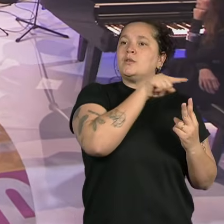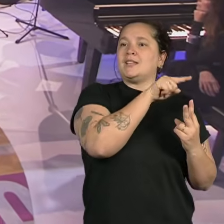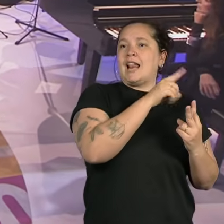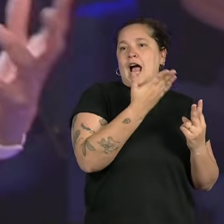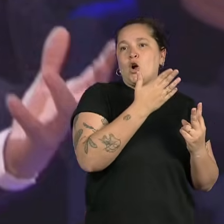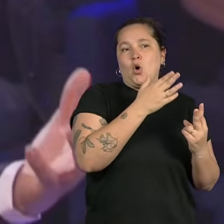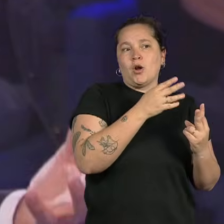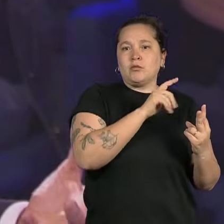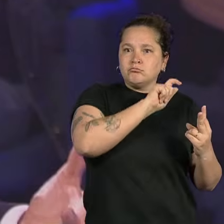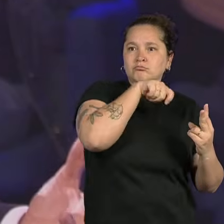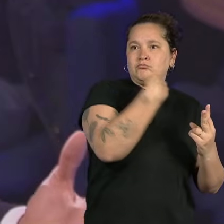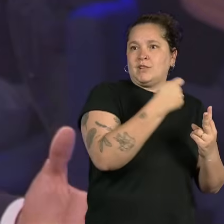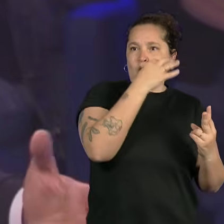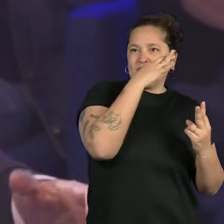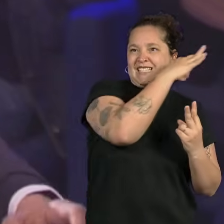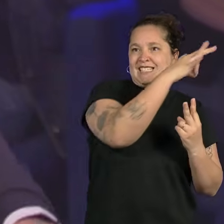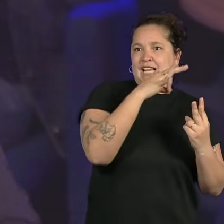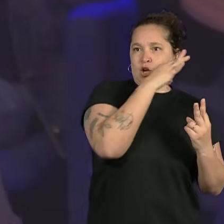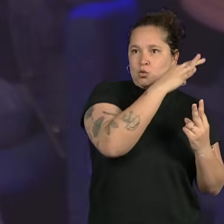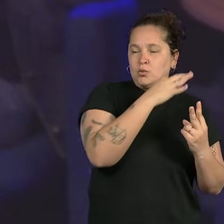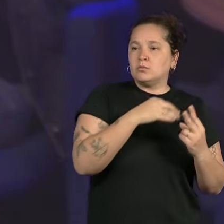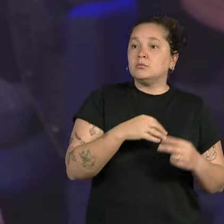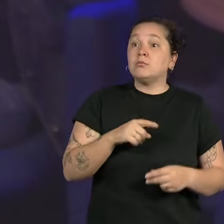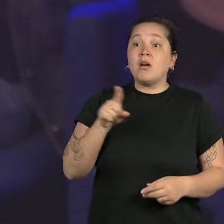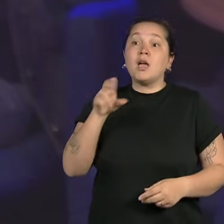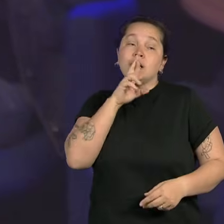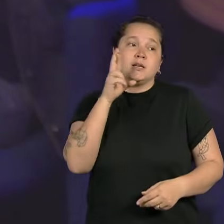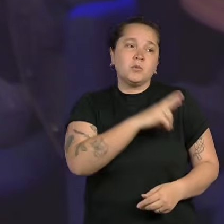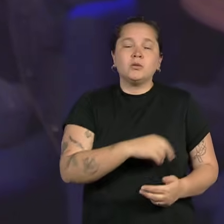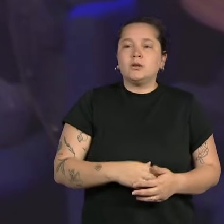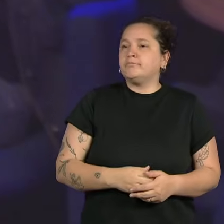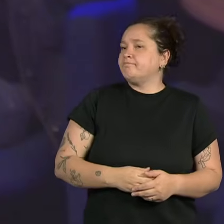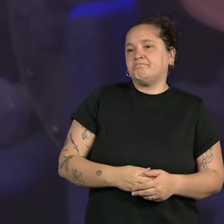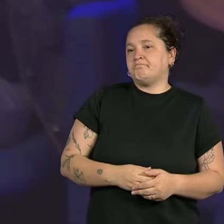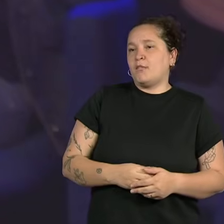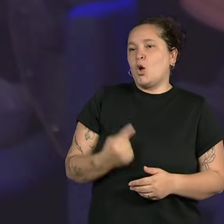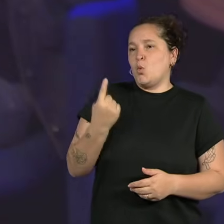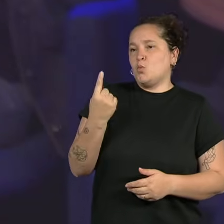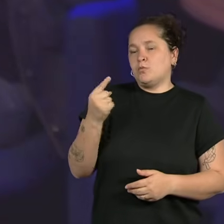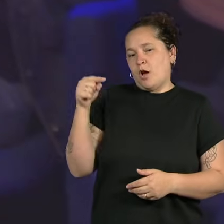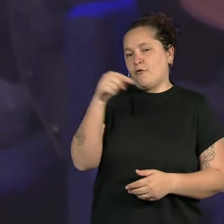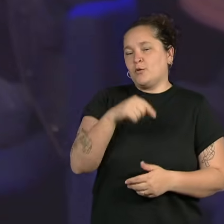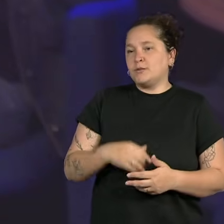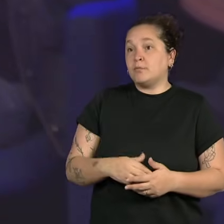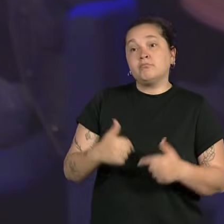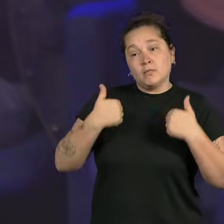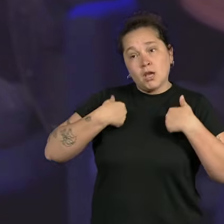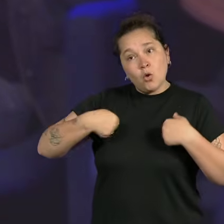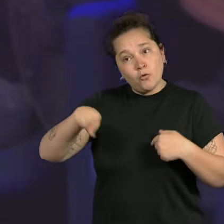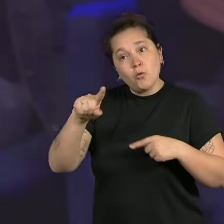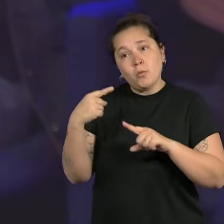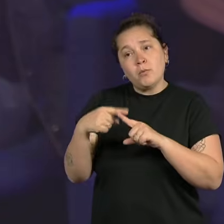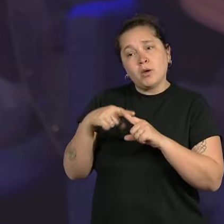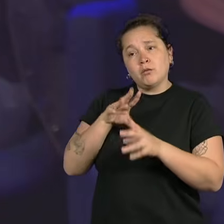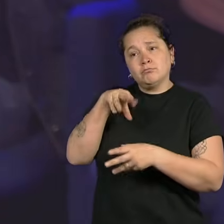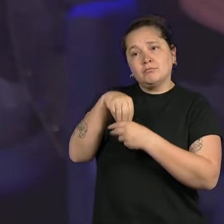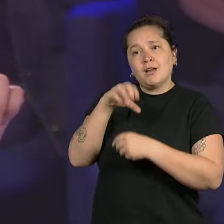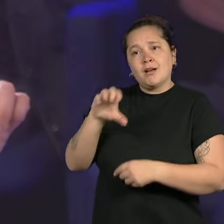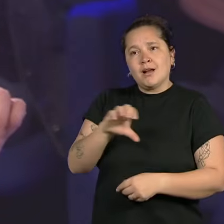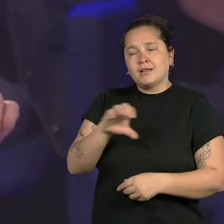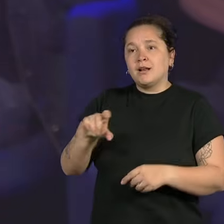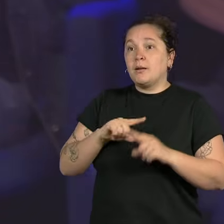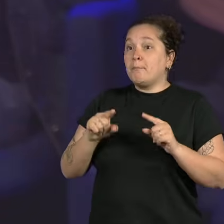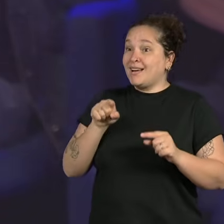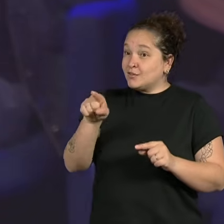Isso é marcante para a história da igreja. O Bento falou assim, só tem um papa, é você. Eu estarei lá como cardeal, mas não diga